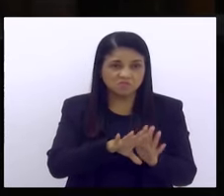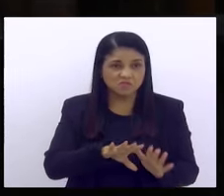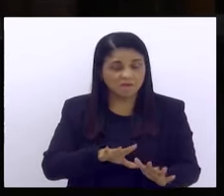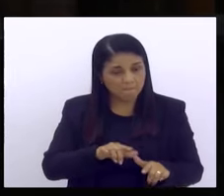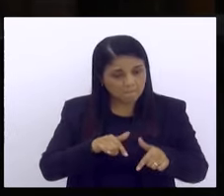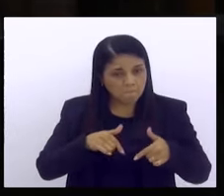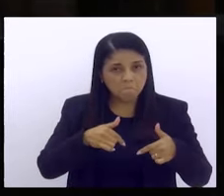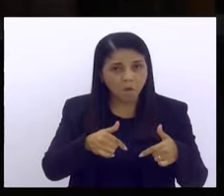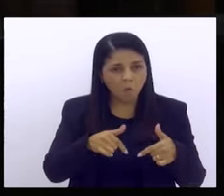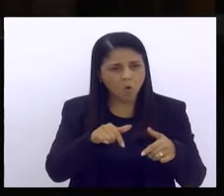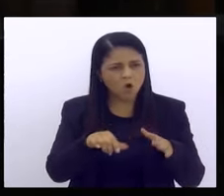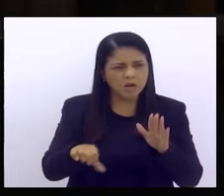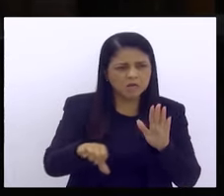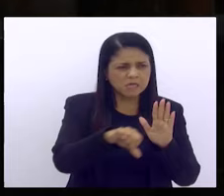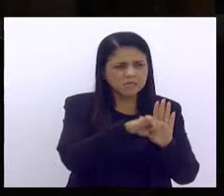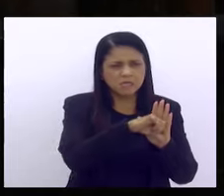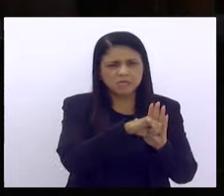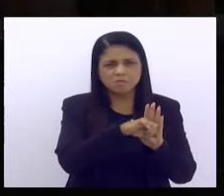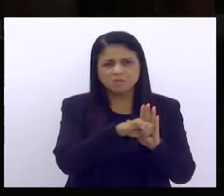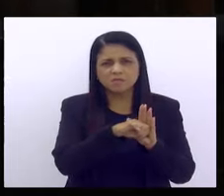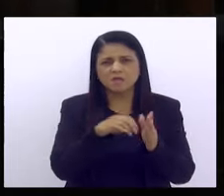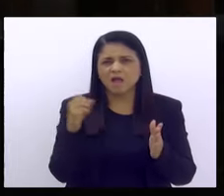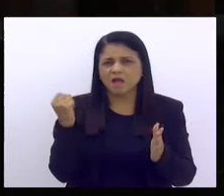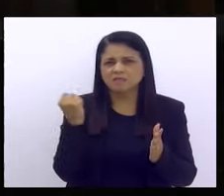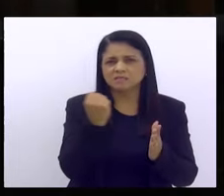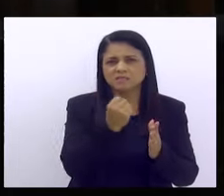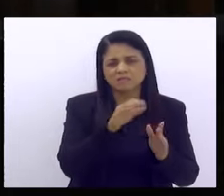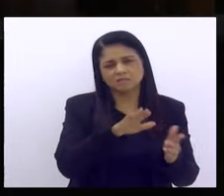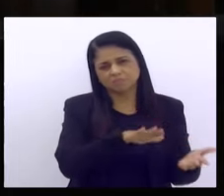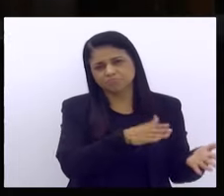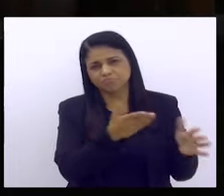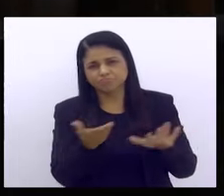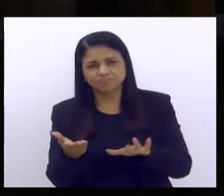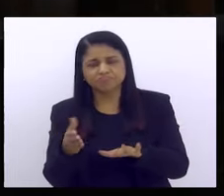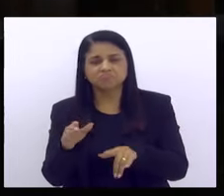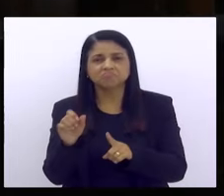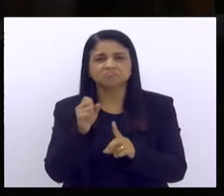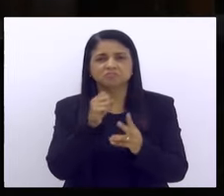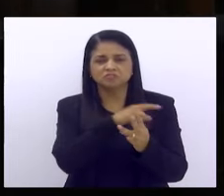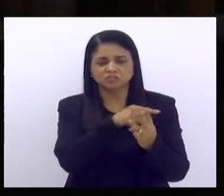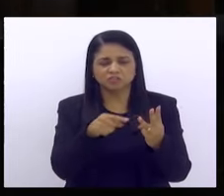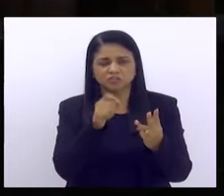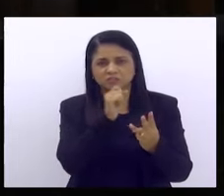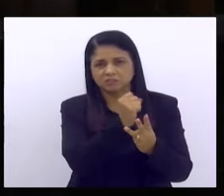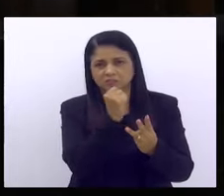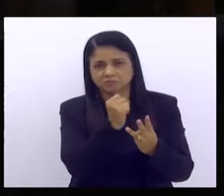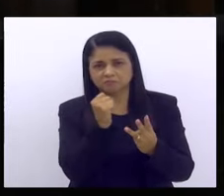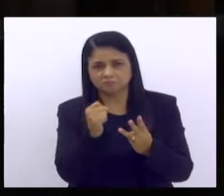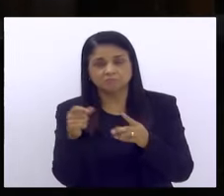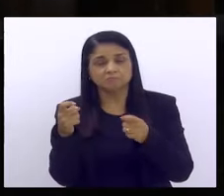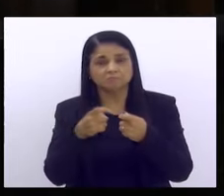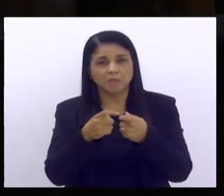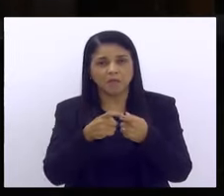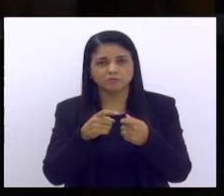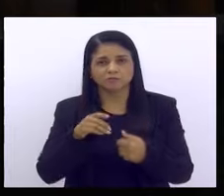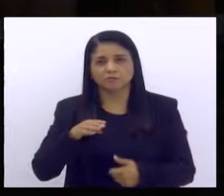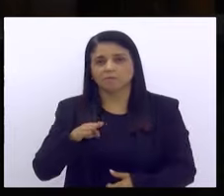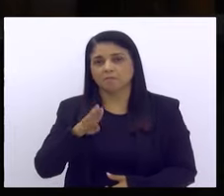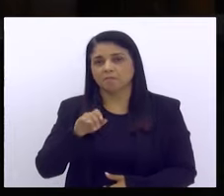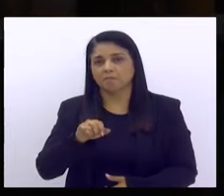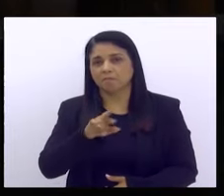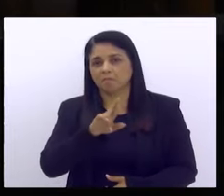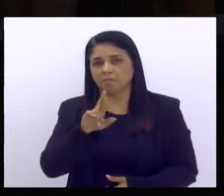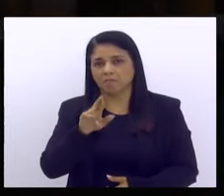tendo, como cometendo crimes, assassinando médicos na Barra da Tijuca. Ou a gente entende que